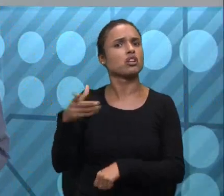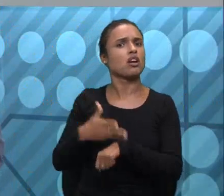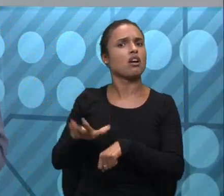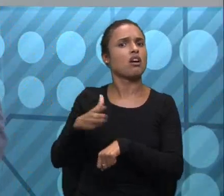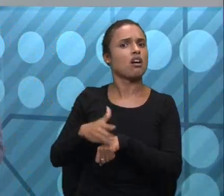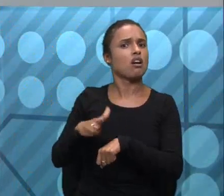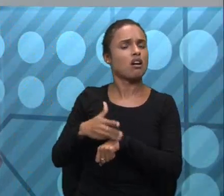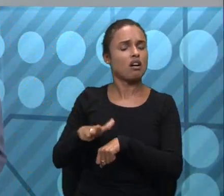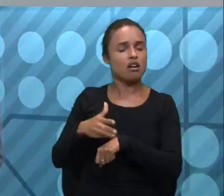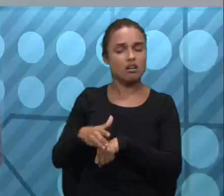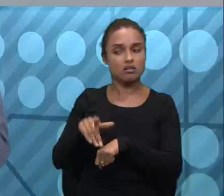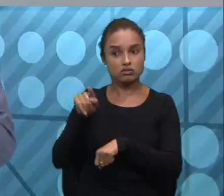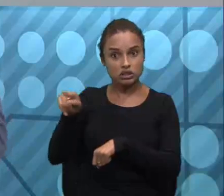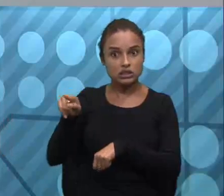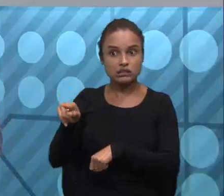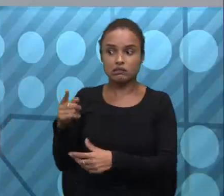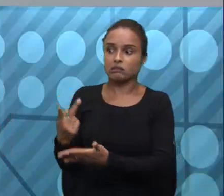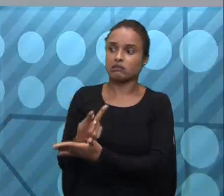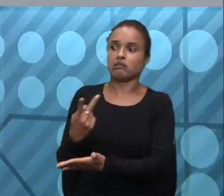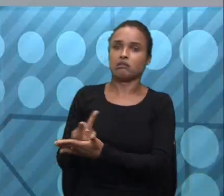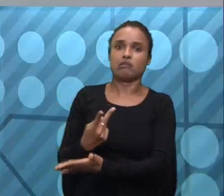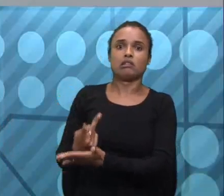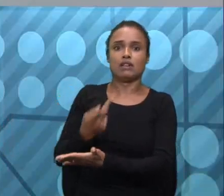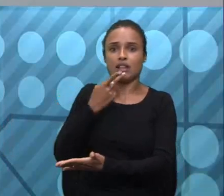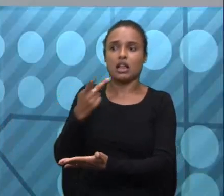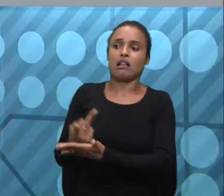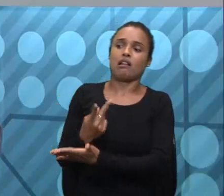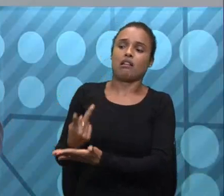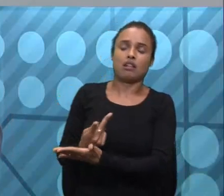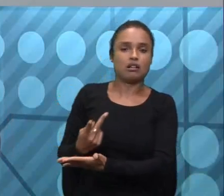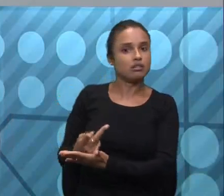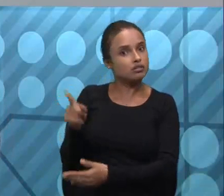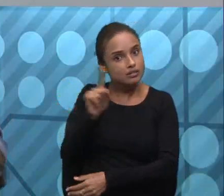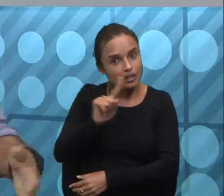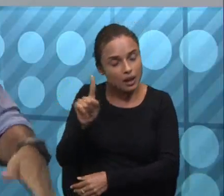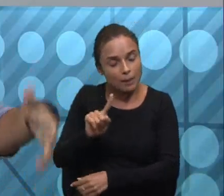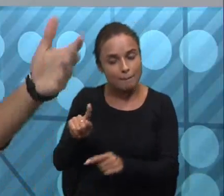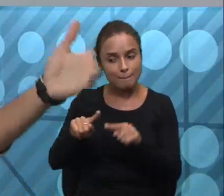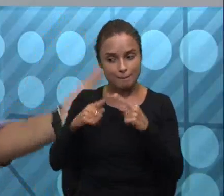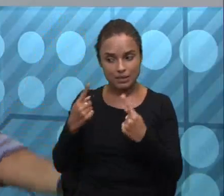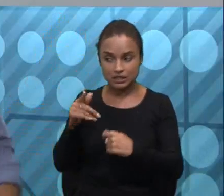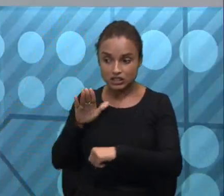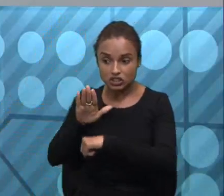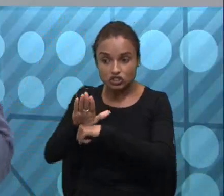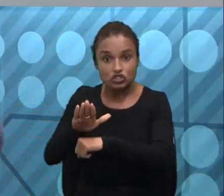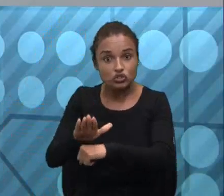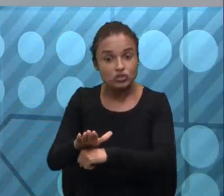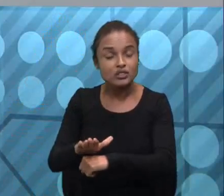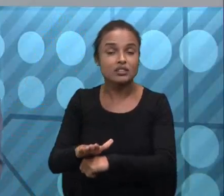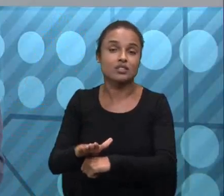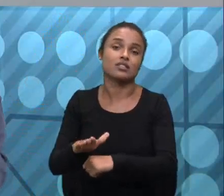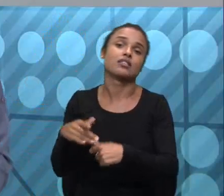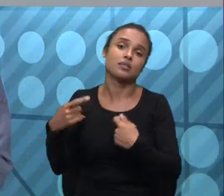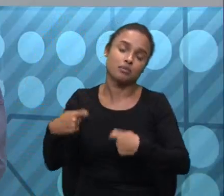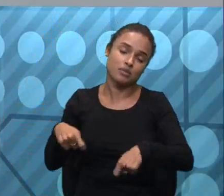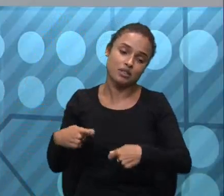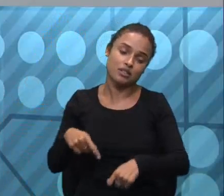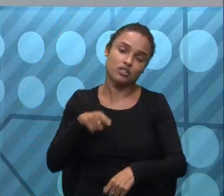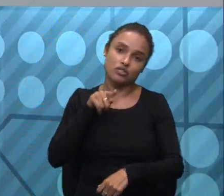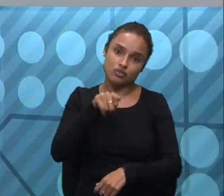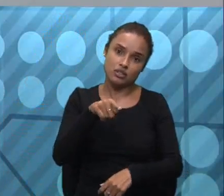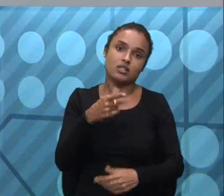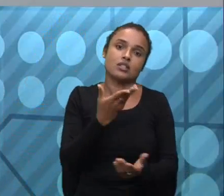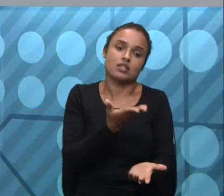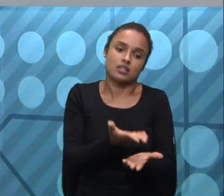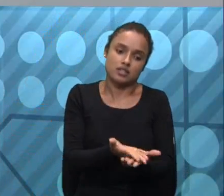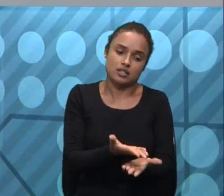adianta. Isso ajuda, não estou falando que não ajuda, ajuda. Mas sem o estudo, sem essa parte da anatomia, sem o curso que vocês estão fazendo, realmente